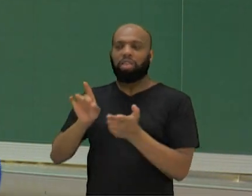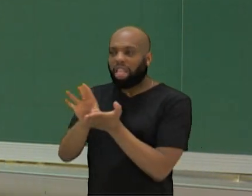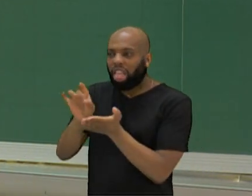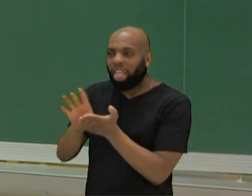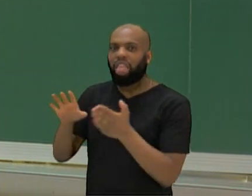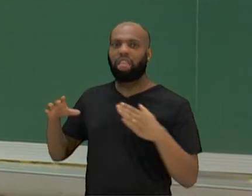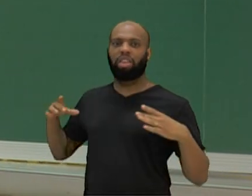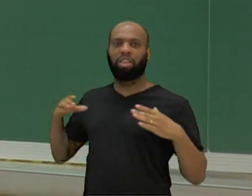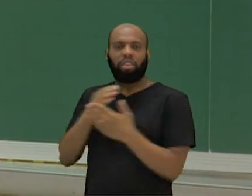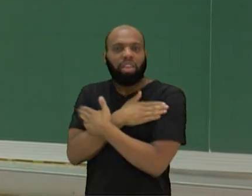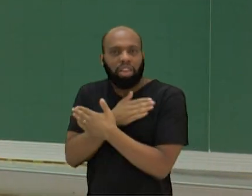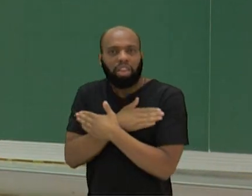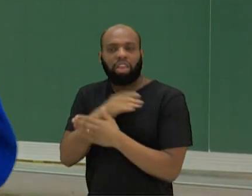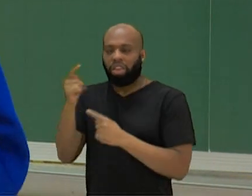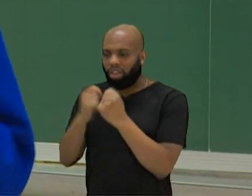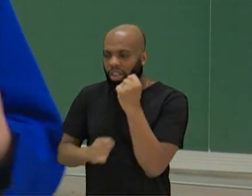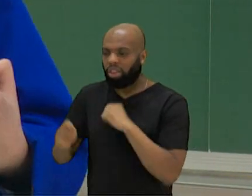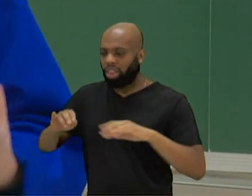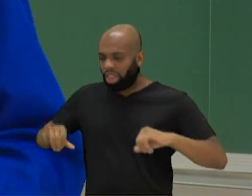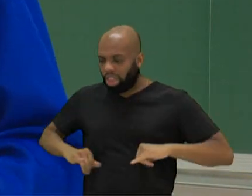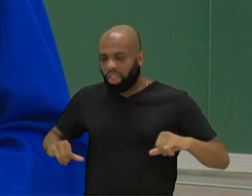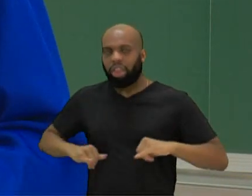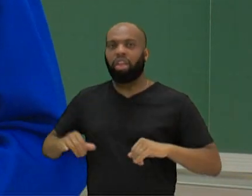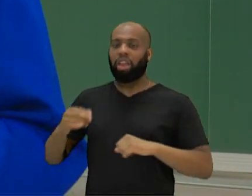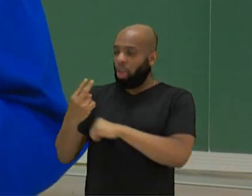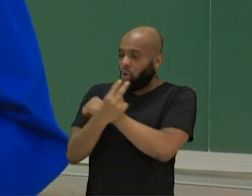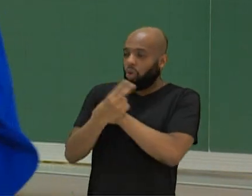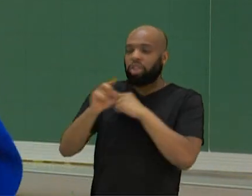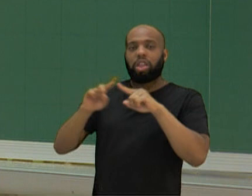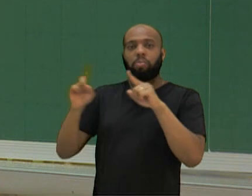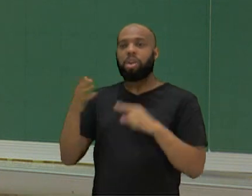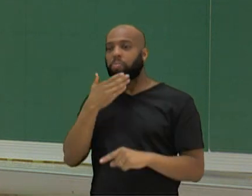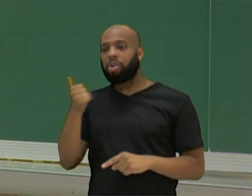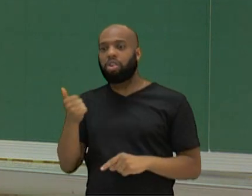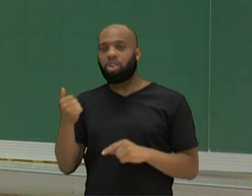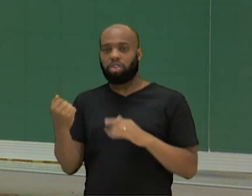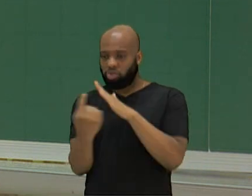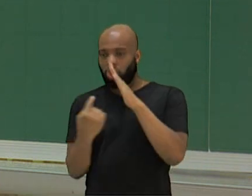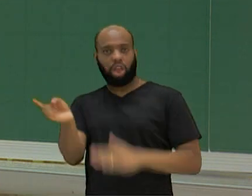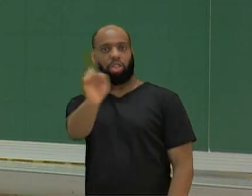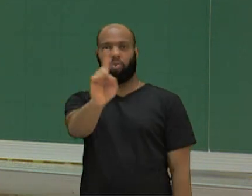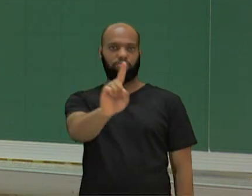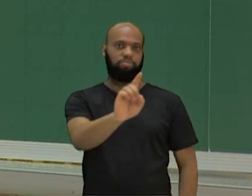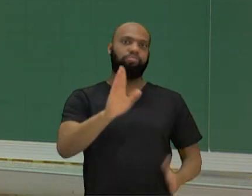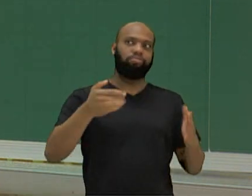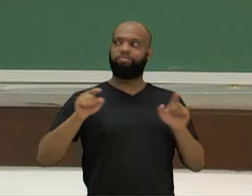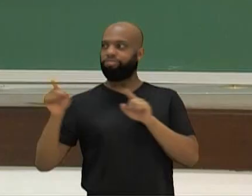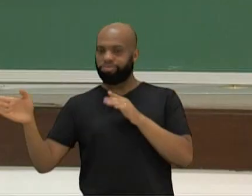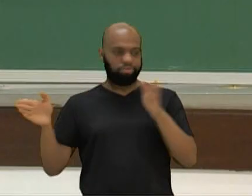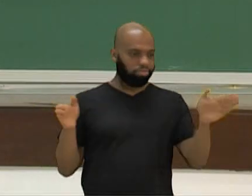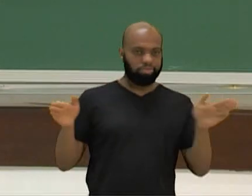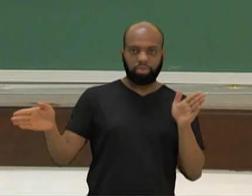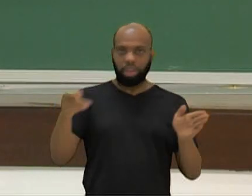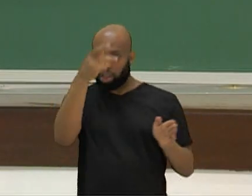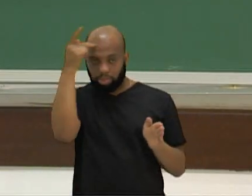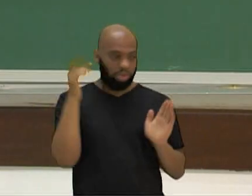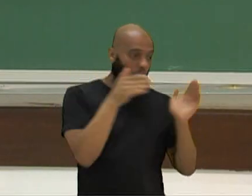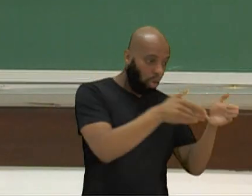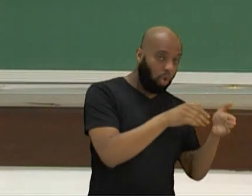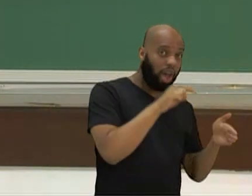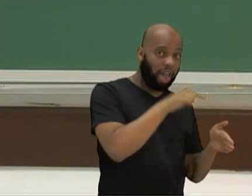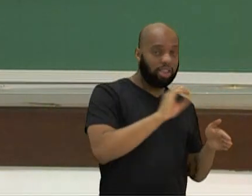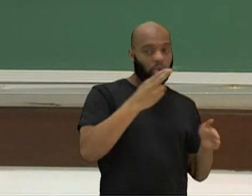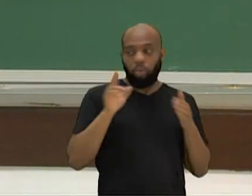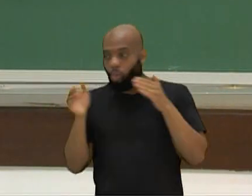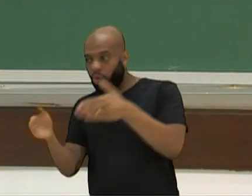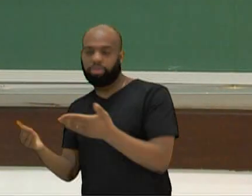sofrendo. Então, a gente não pode se isolar, a gente tem que tomar cuidado, mas é melhor não se isolar. E aí, as pessoas assistem ou essa emissora ou essa